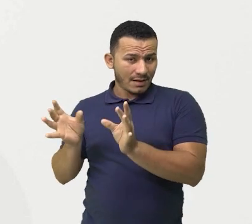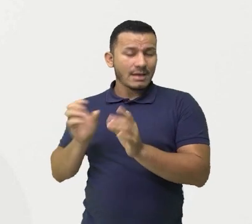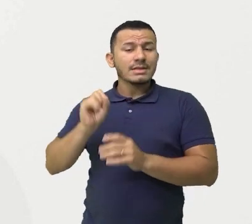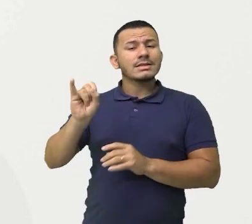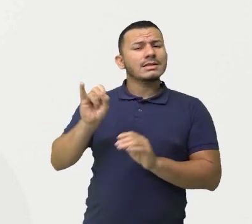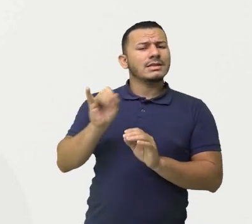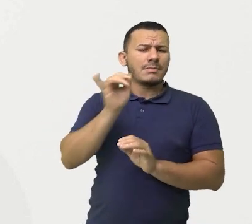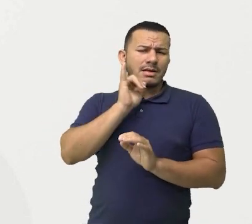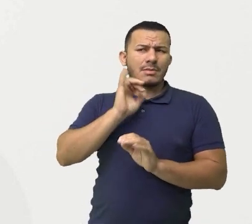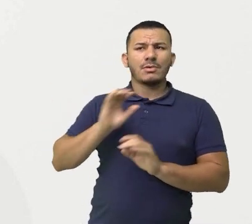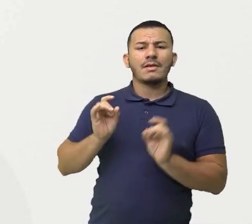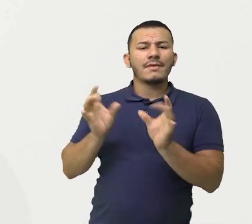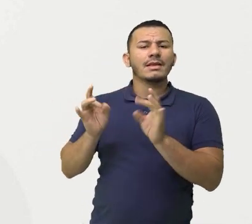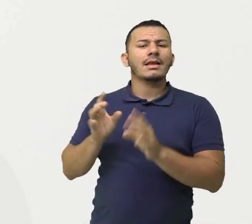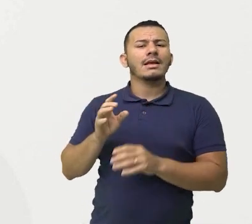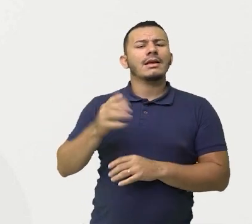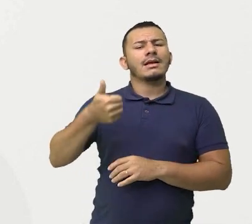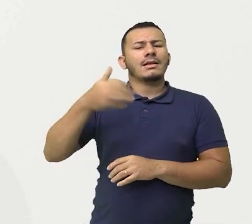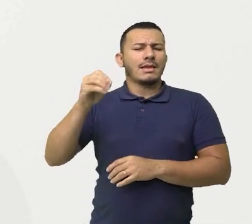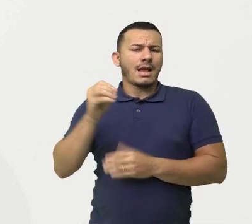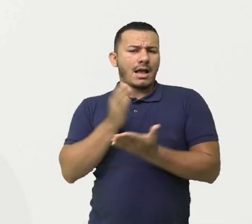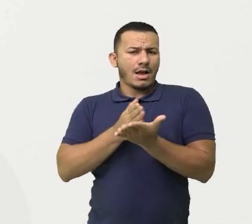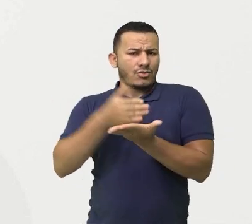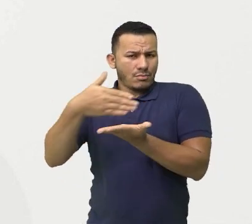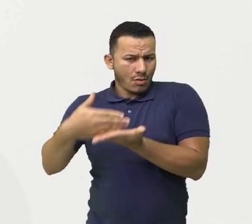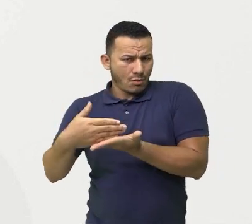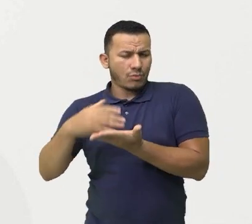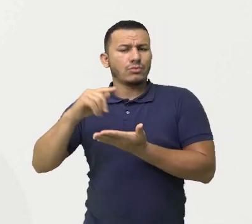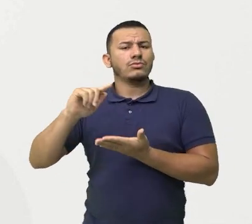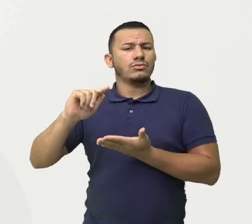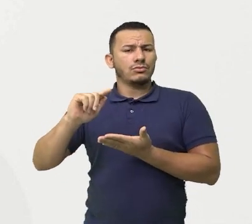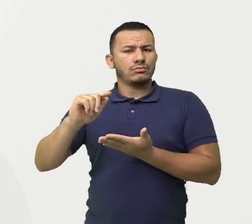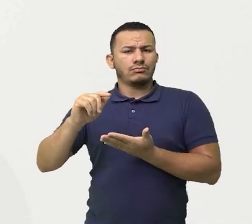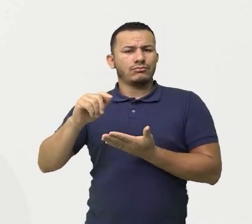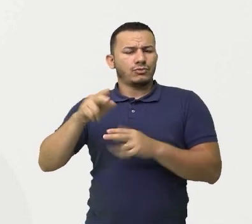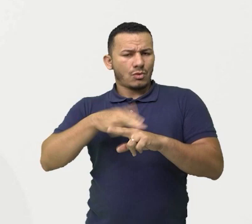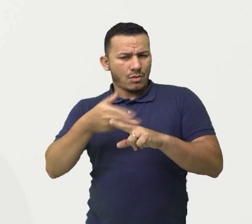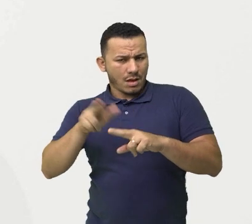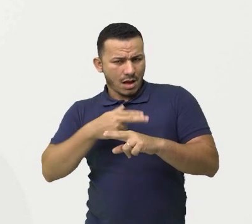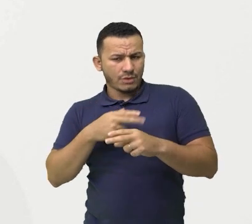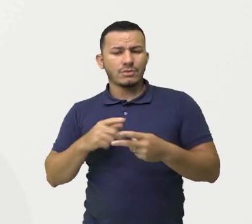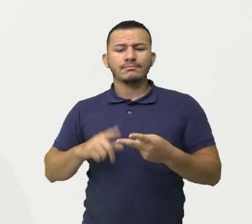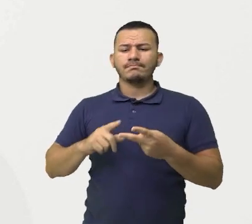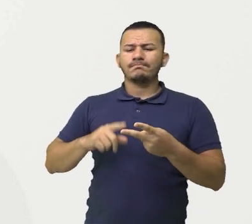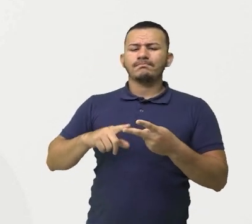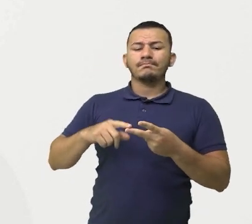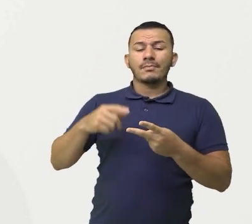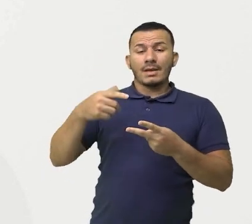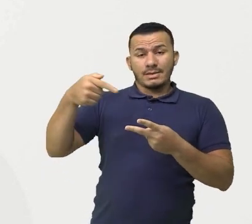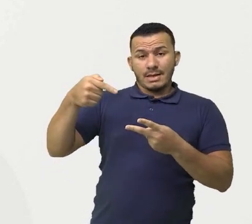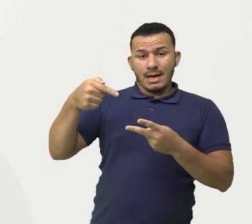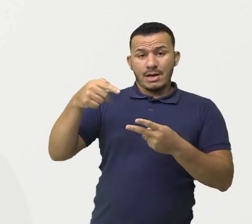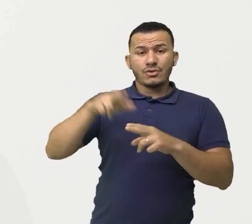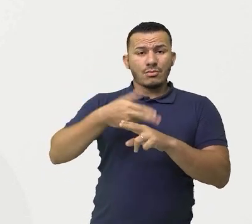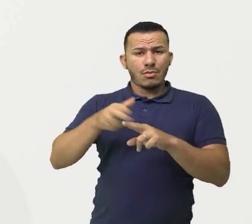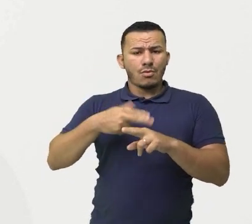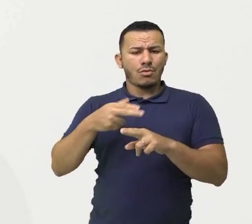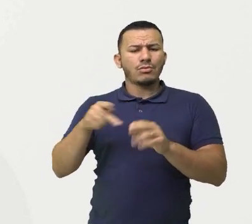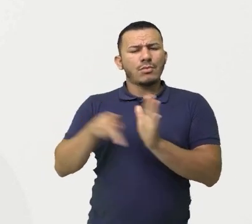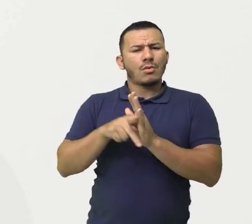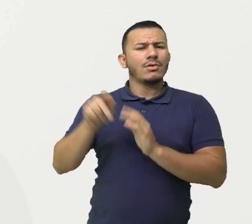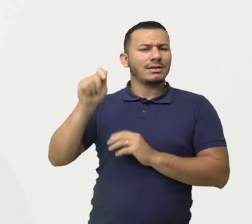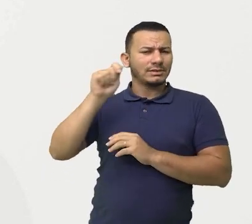vender 10 bolos de chocolate, 7 bolos de cenoura e 4 bolos de fubá. E aí agora a gente vai